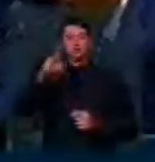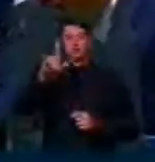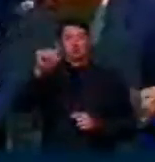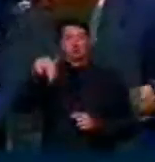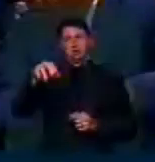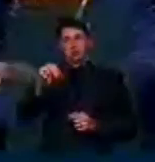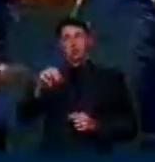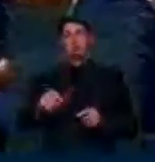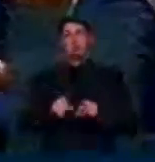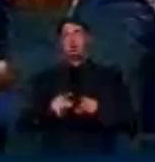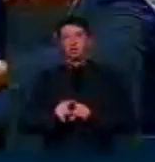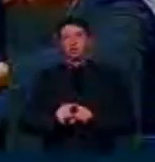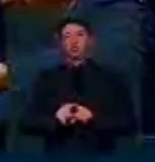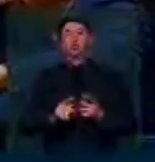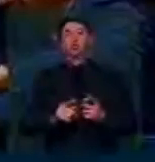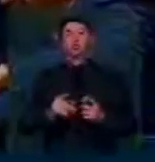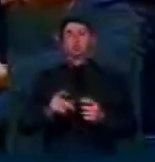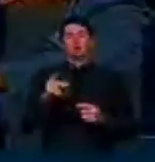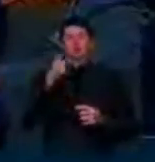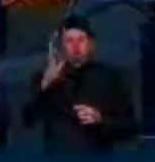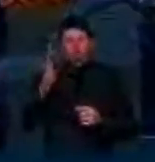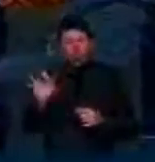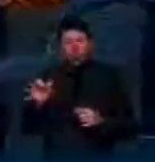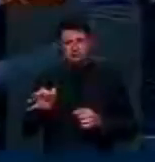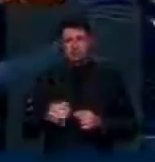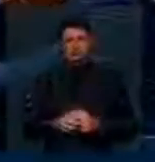Brasileiro de Perícia. Já falou, né?